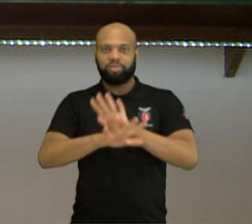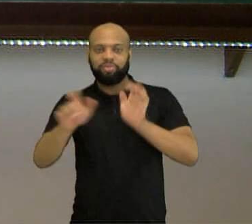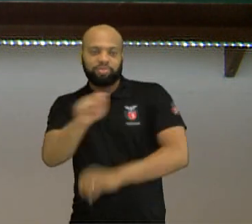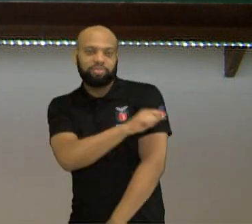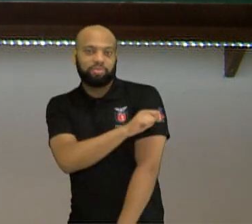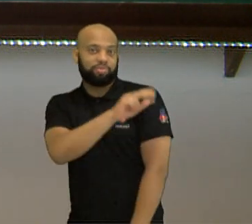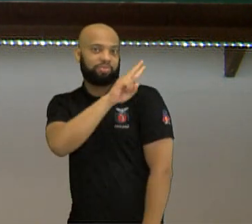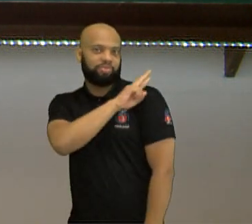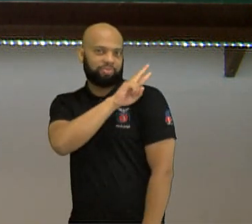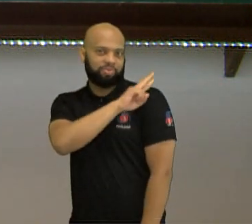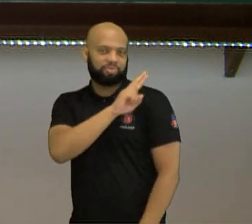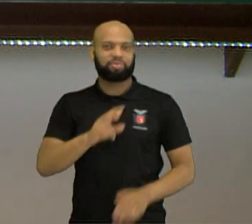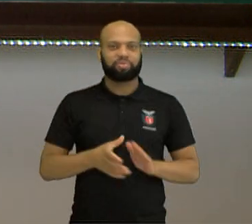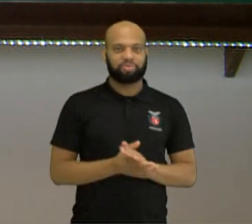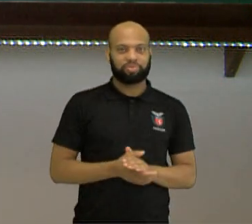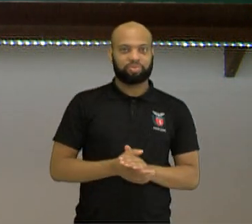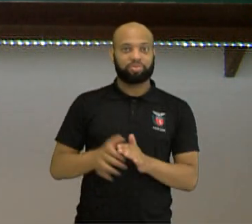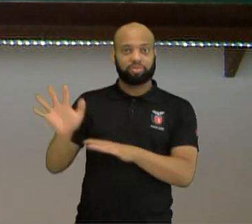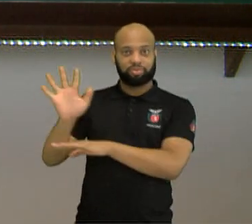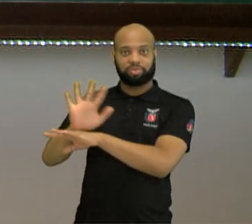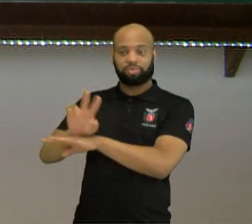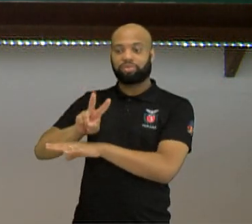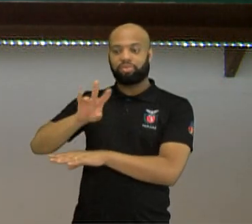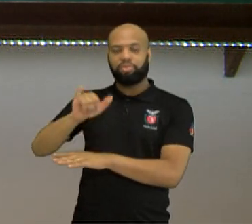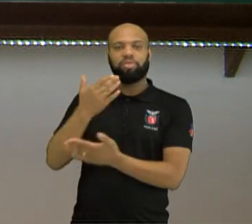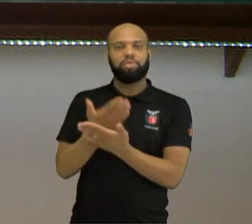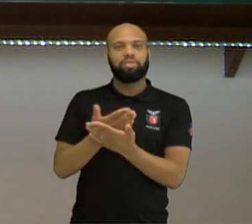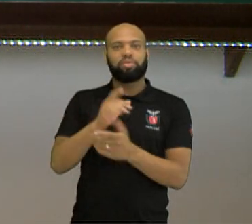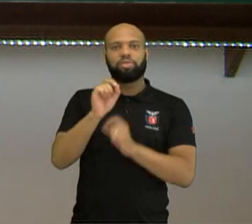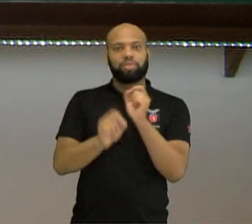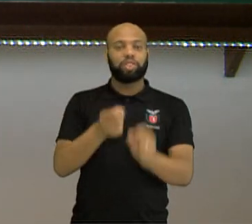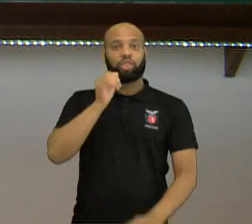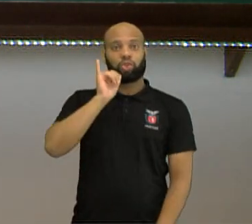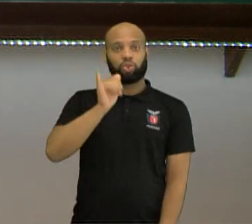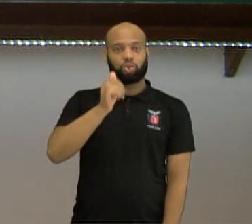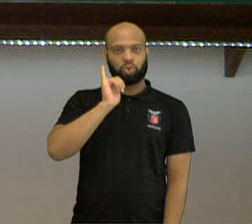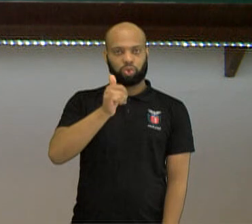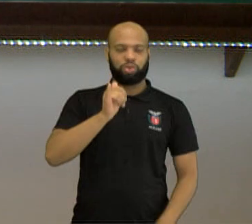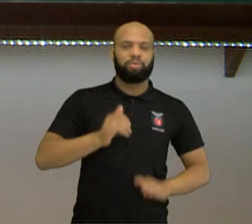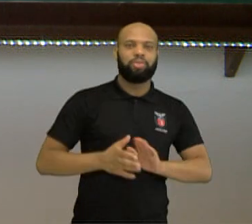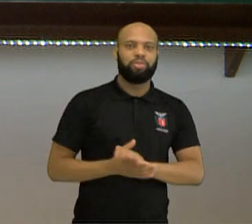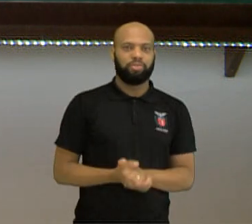Olá, estudantes da segunda série! Neste vídeo vamos falar sobre conto.